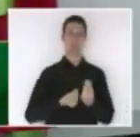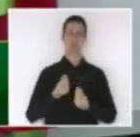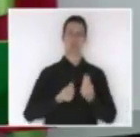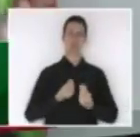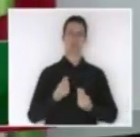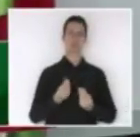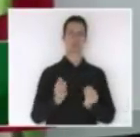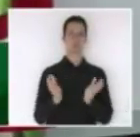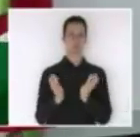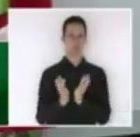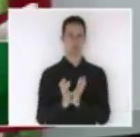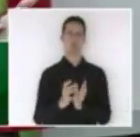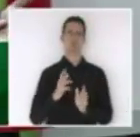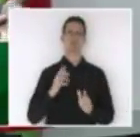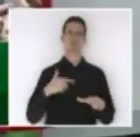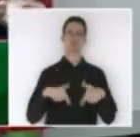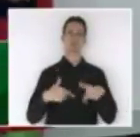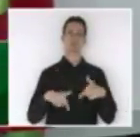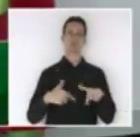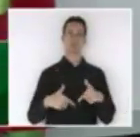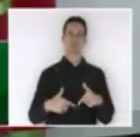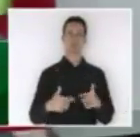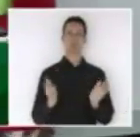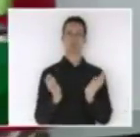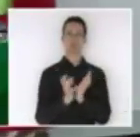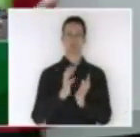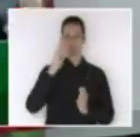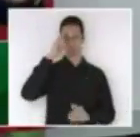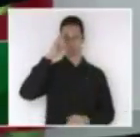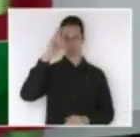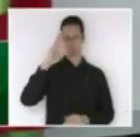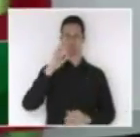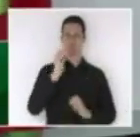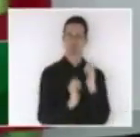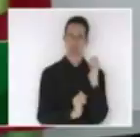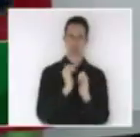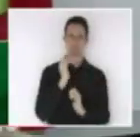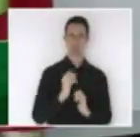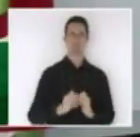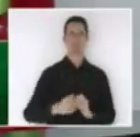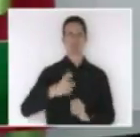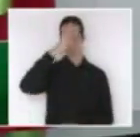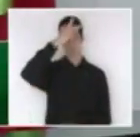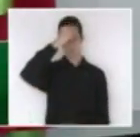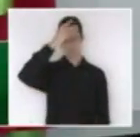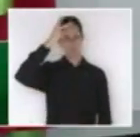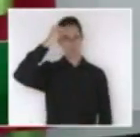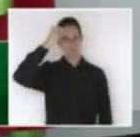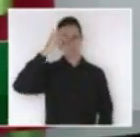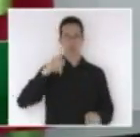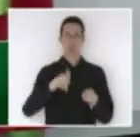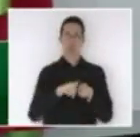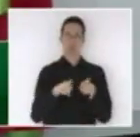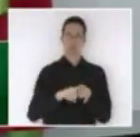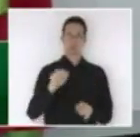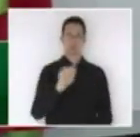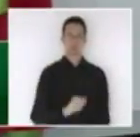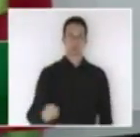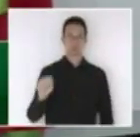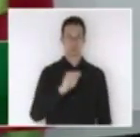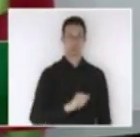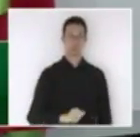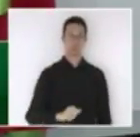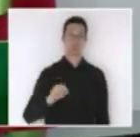pelo empresariado, pelos municípios, pelas associações de município, e nós não